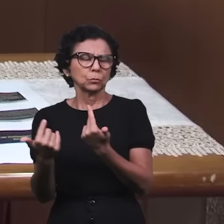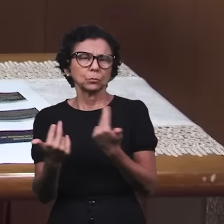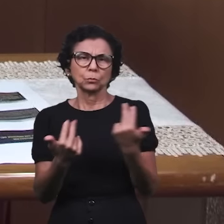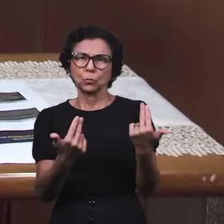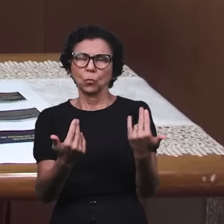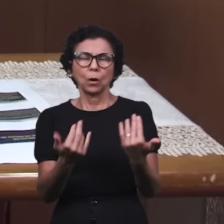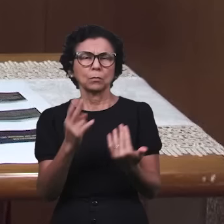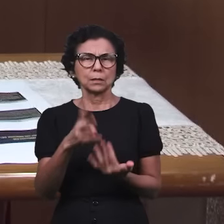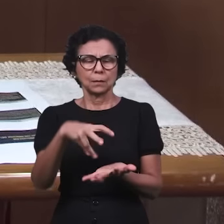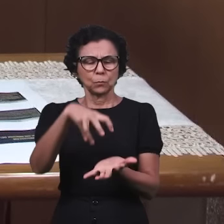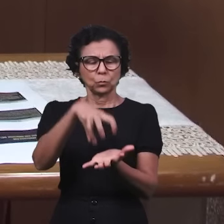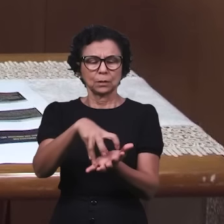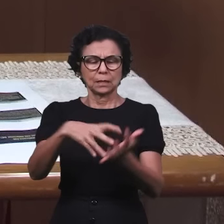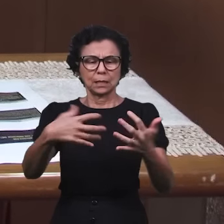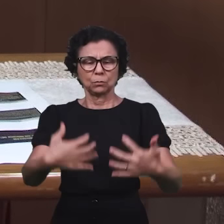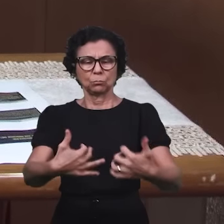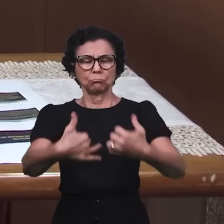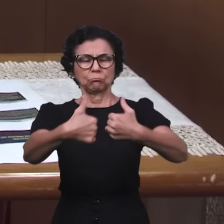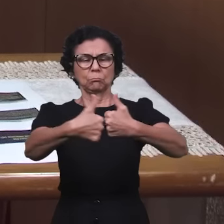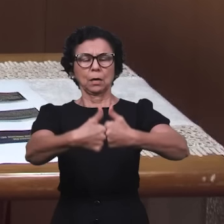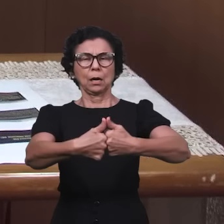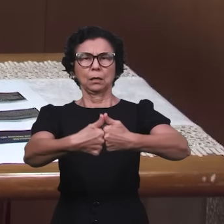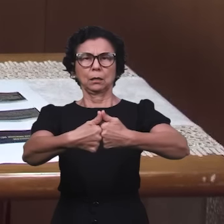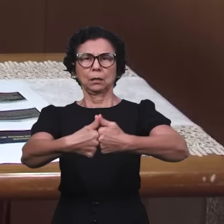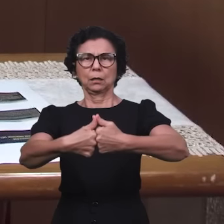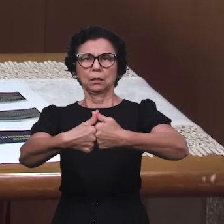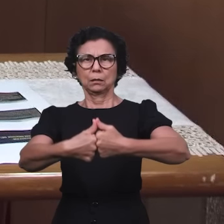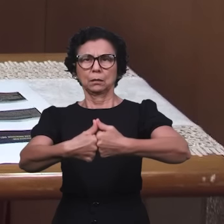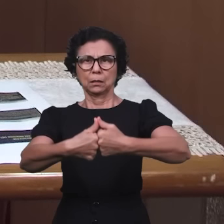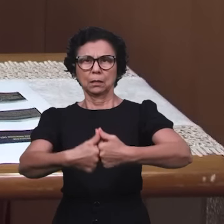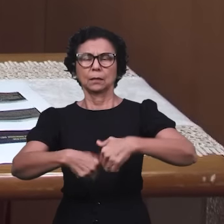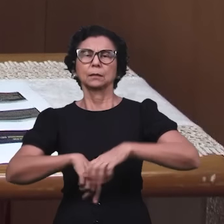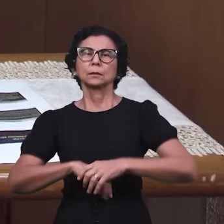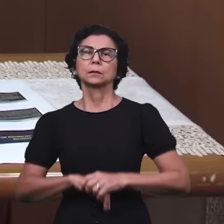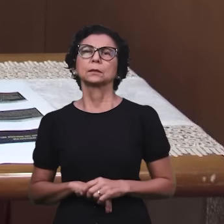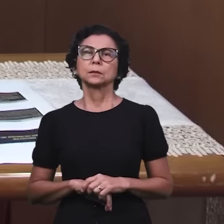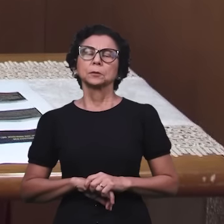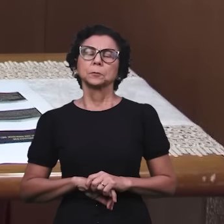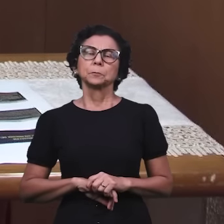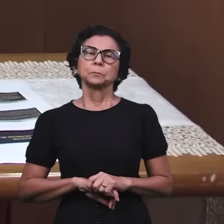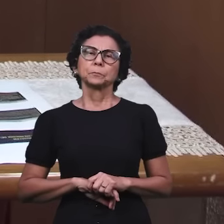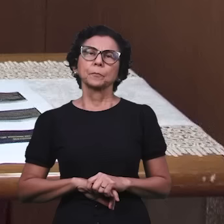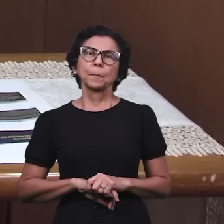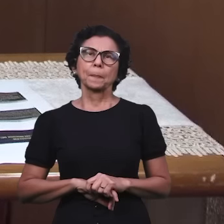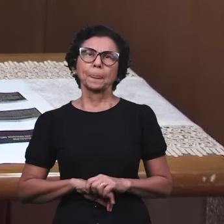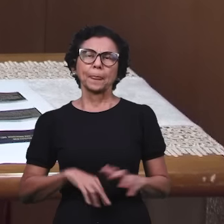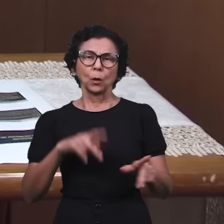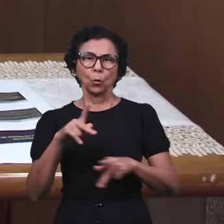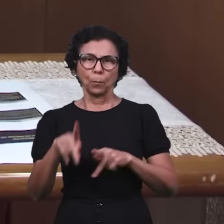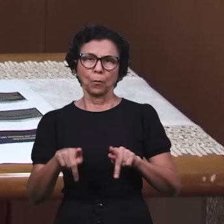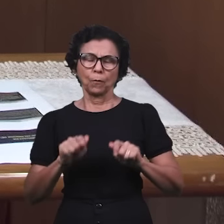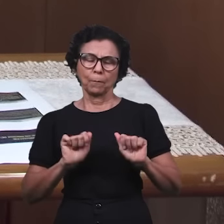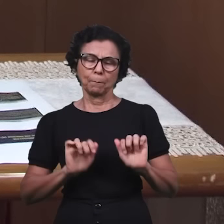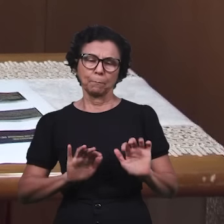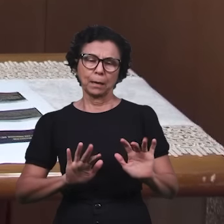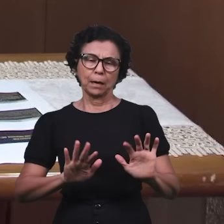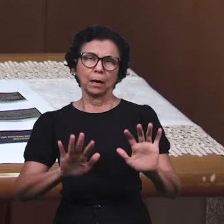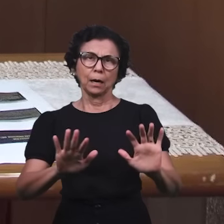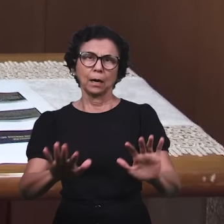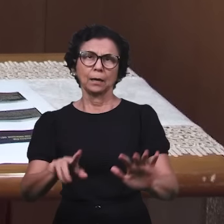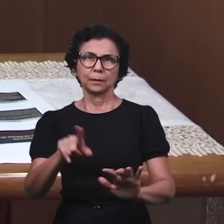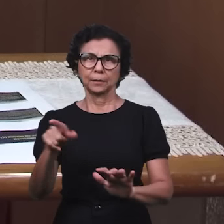a arca, o templo como centro. Eles iam caminhando, aqui a minha Bíblia, aqui estava